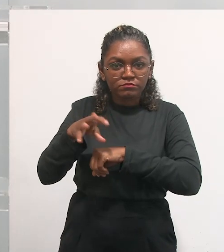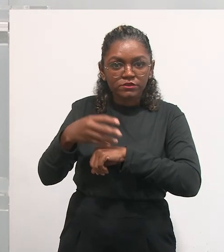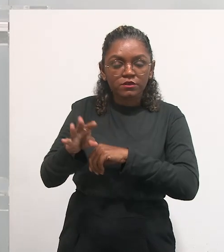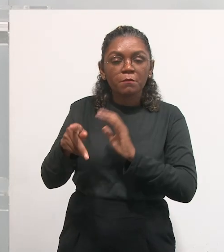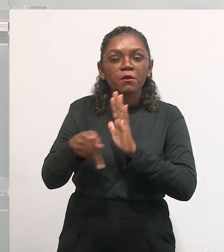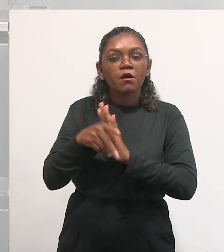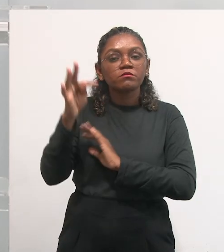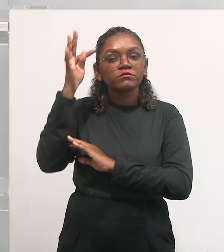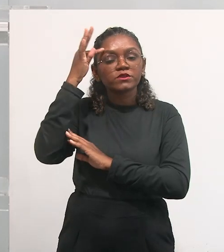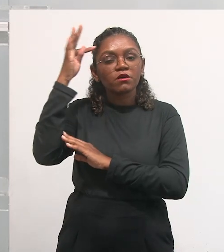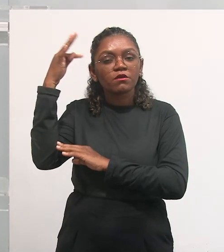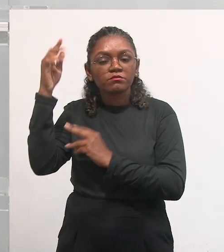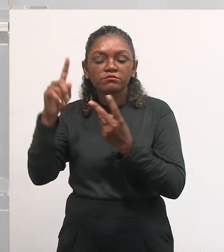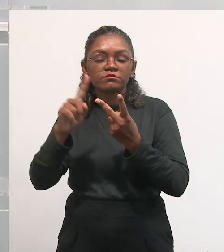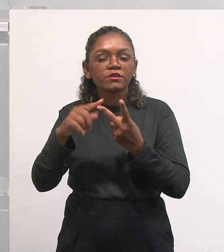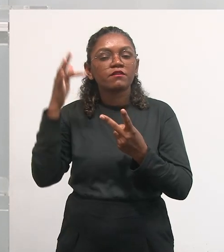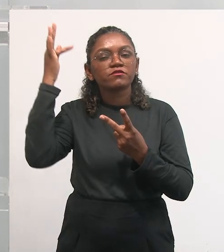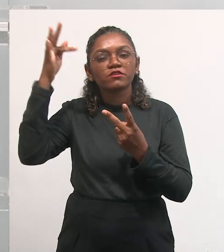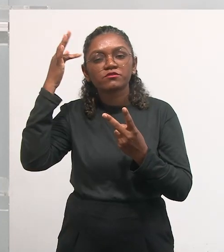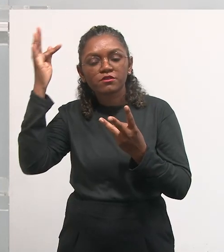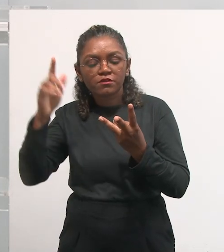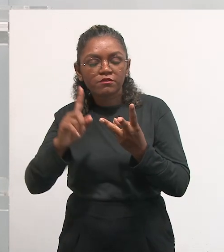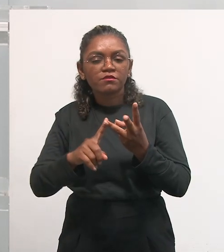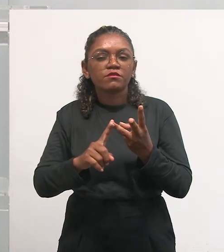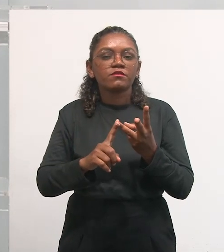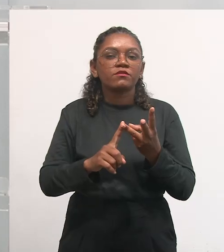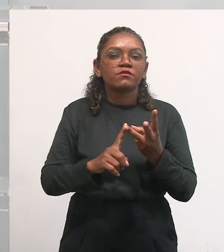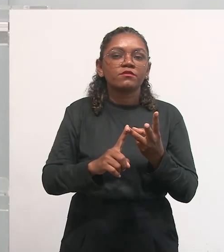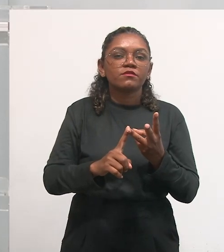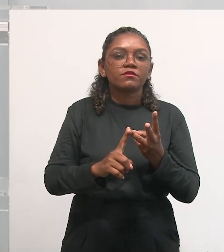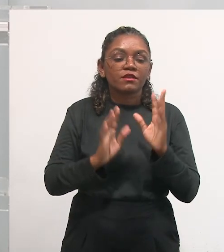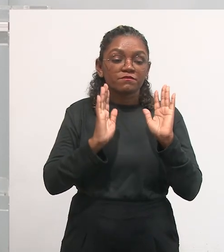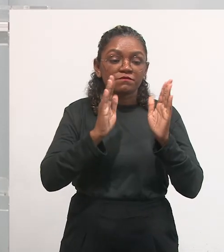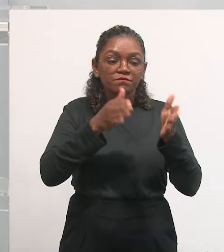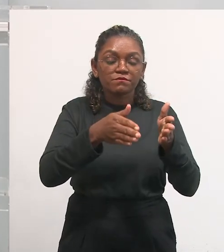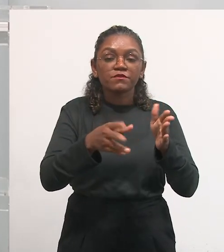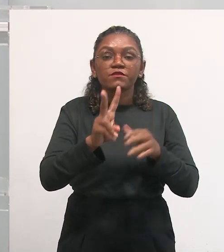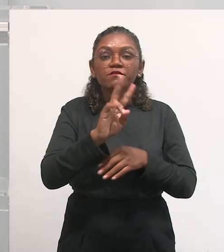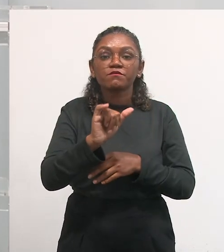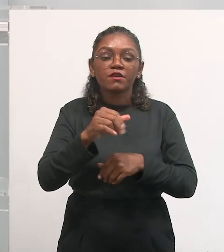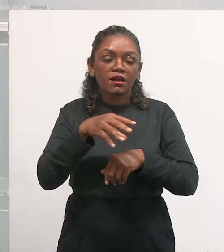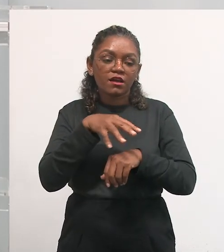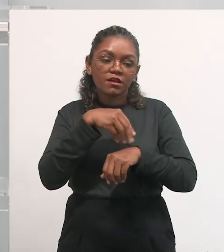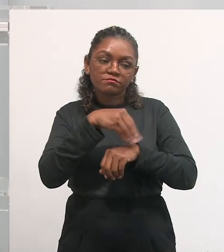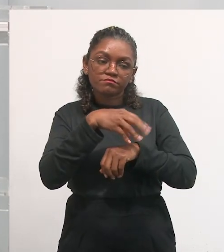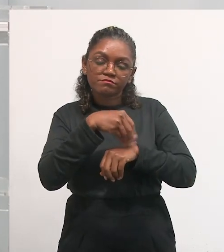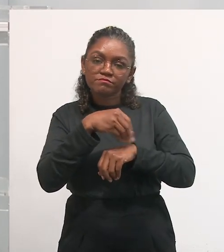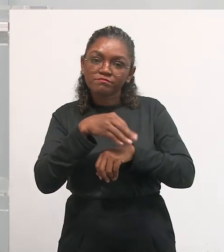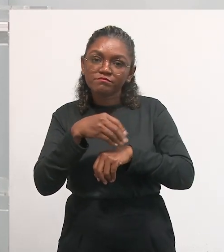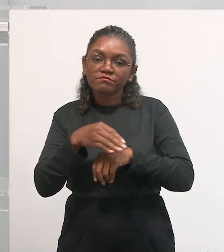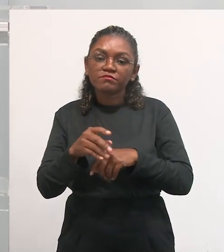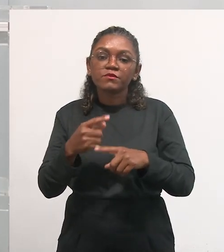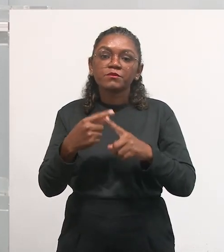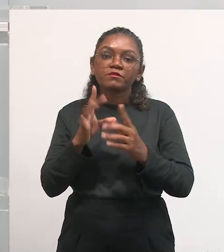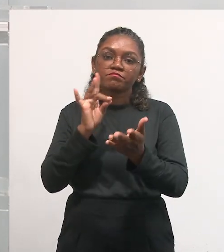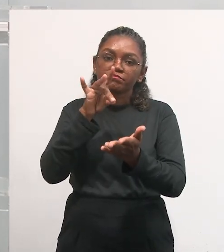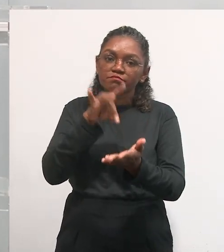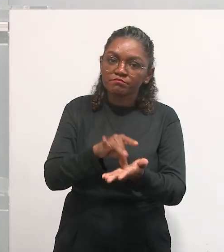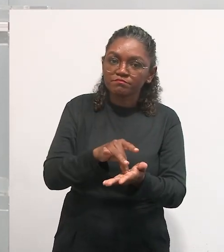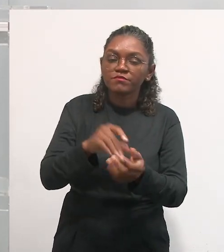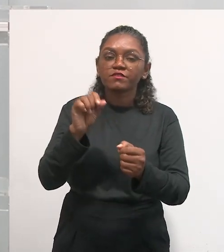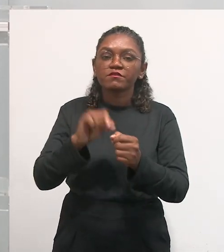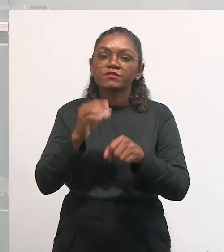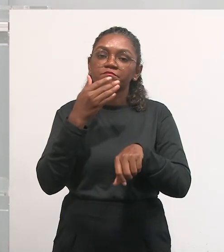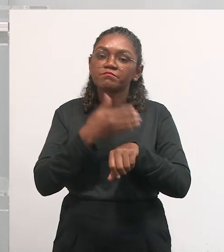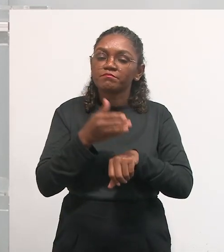teórica, filosófica, que aquela rede vai seguir para materializar, para executar, para